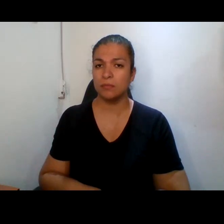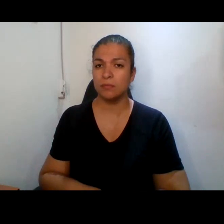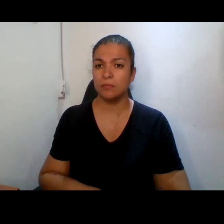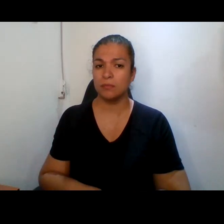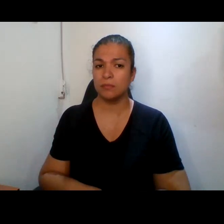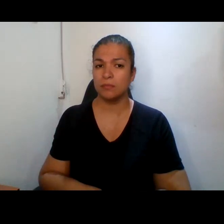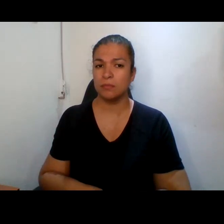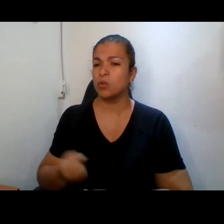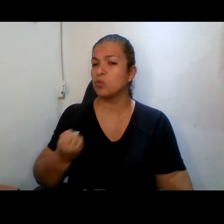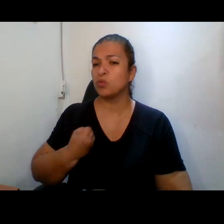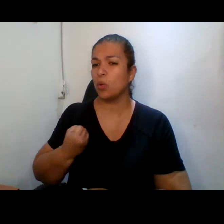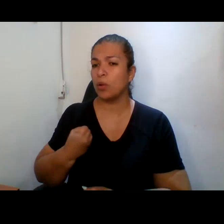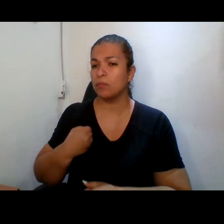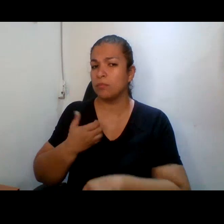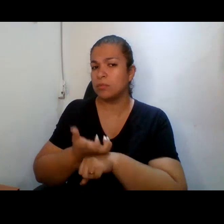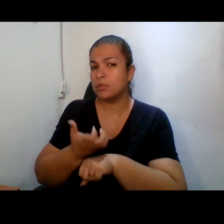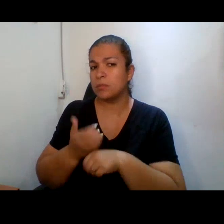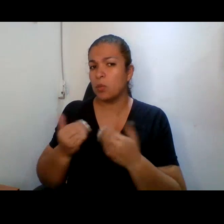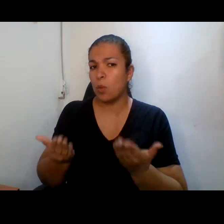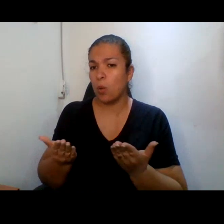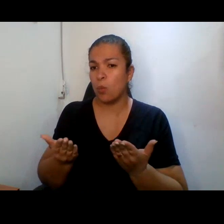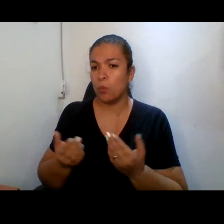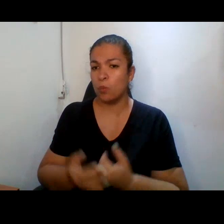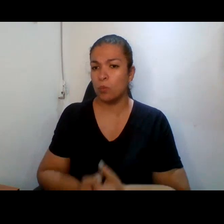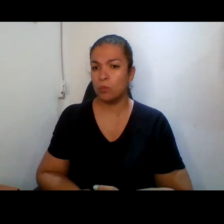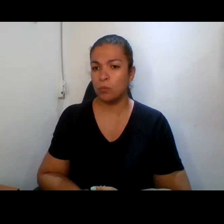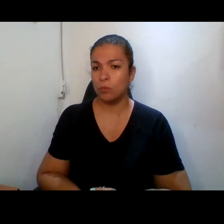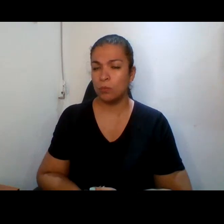Notas de quais disciplinas?